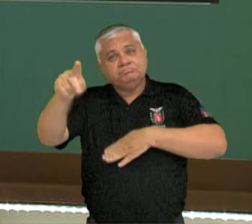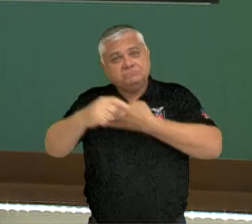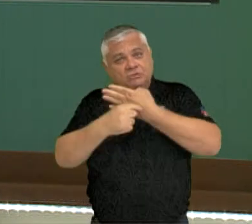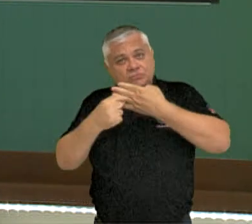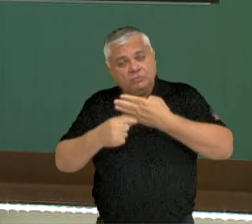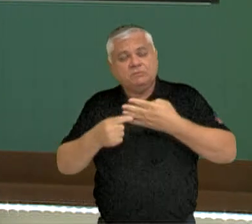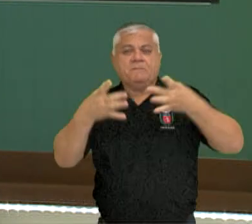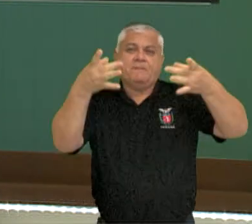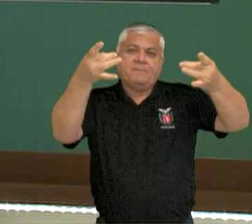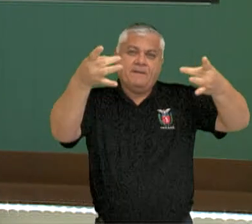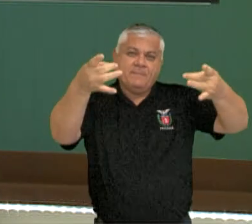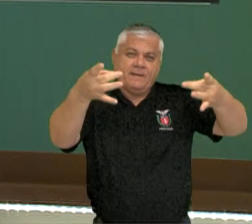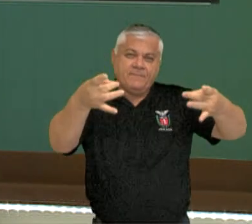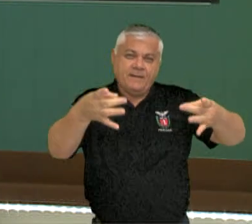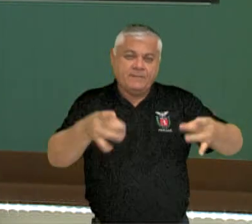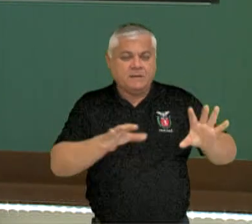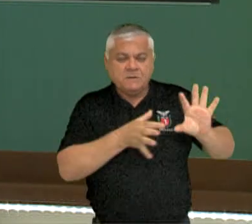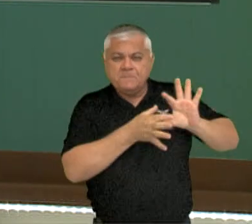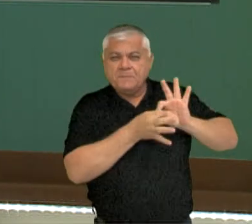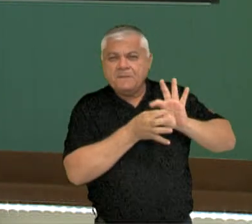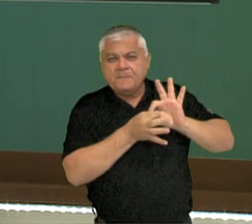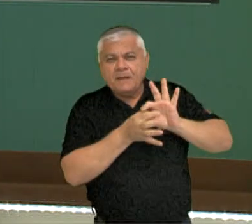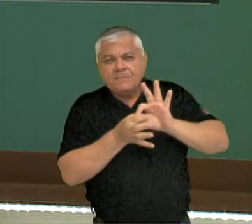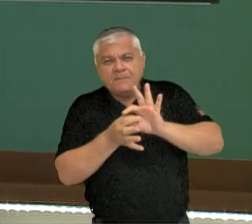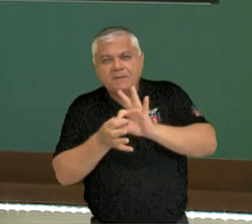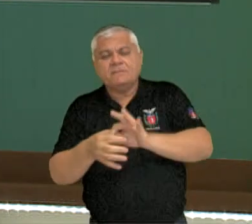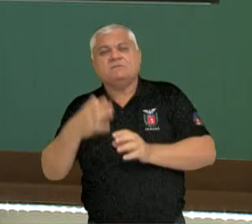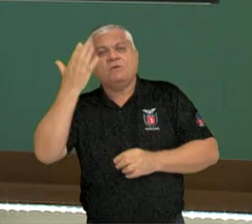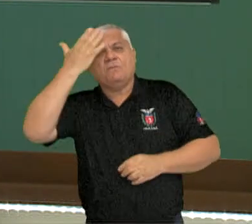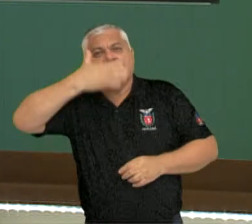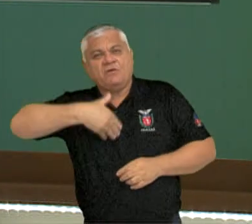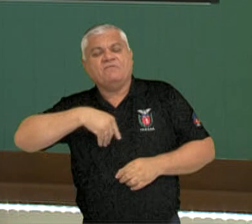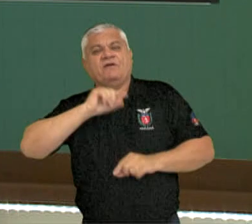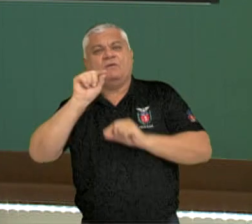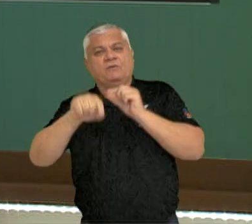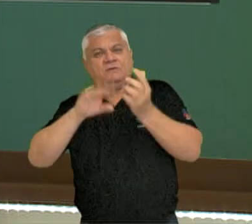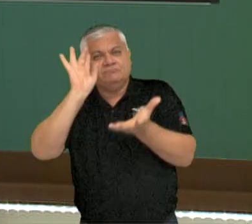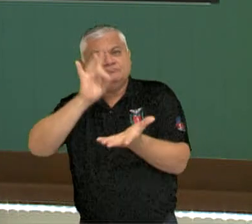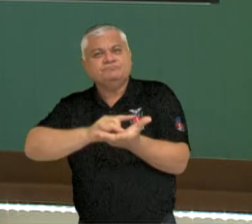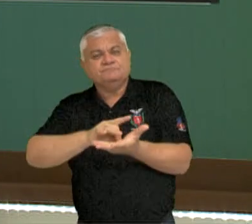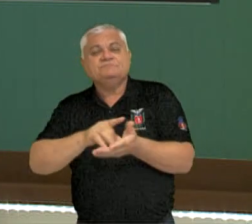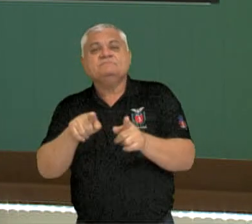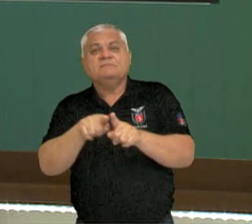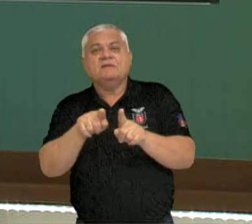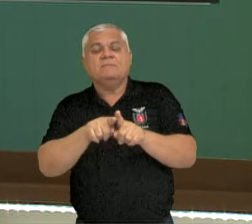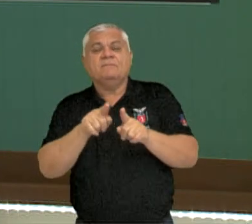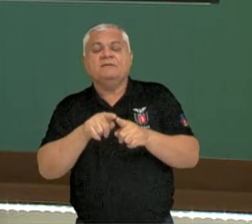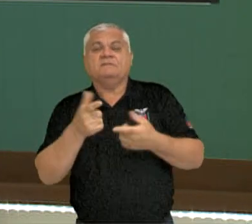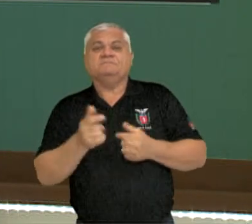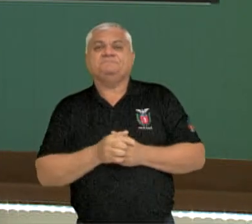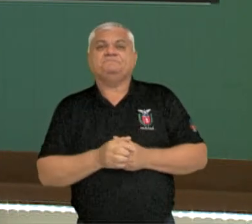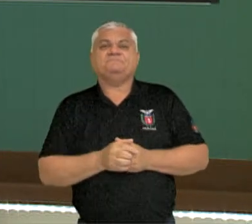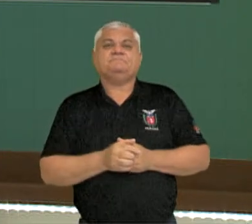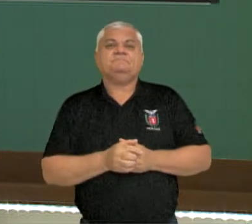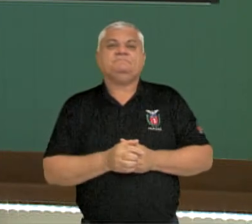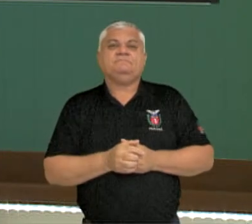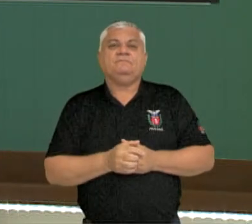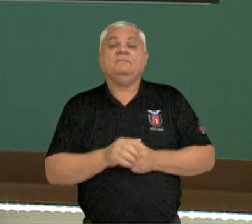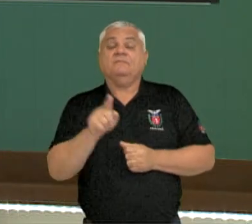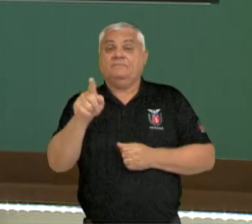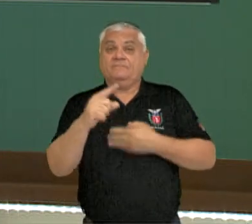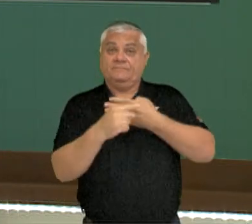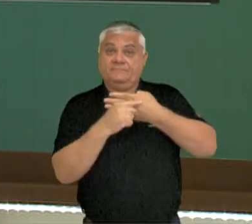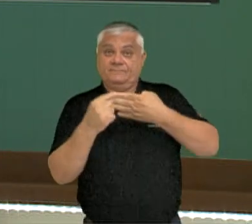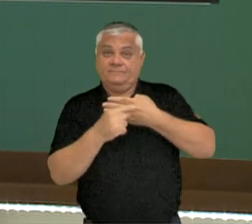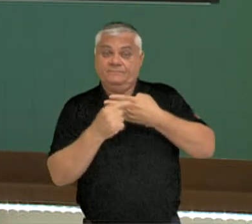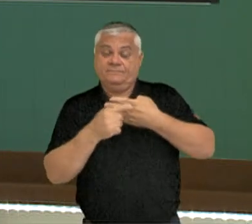vai argumentar, ou seja, comprovar os fatos e até fortalecer sua opinião. Onde o autor apresenta o